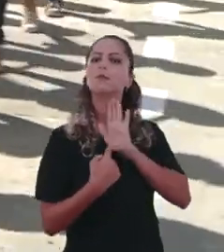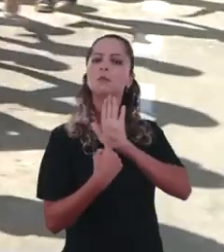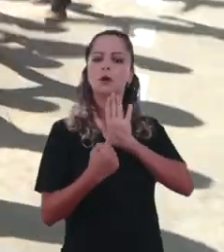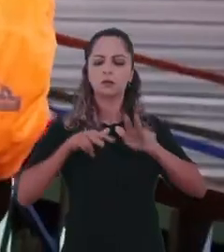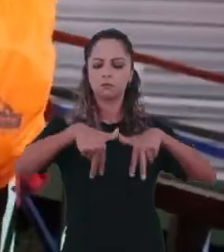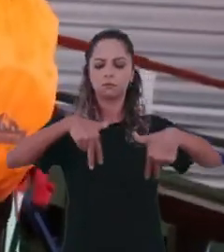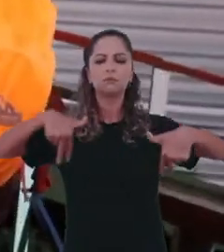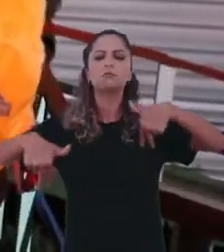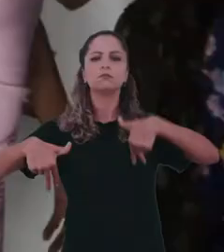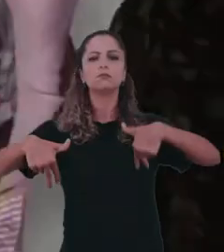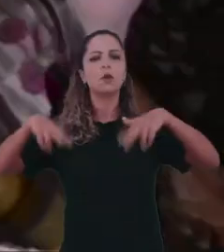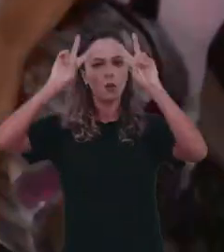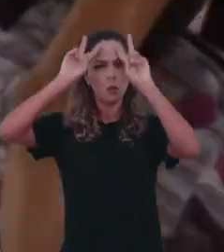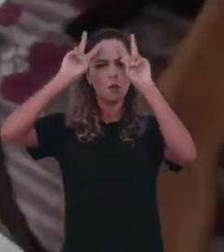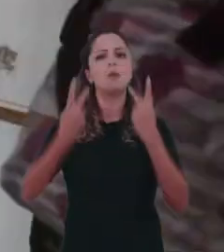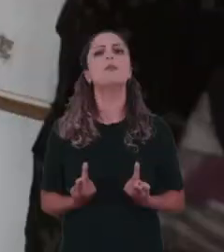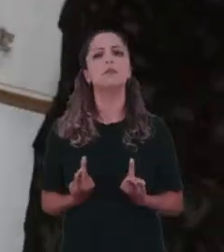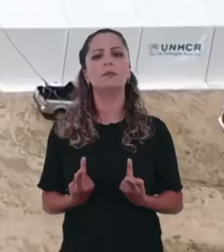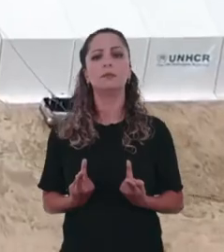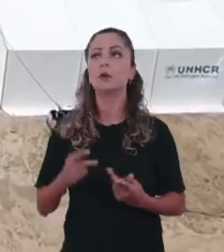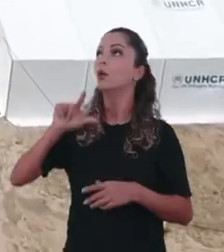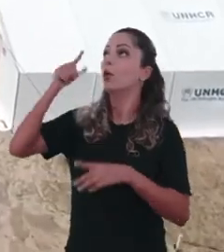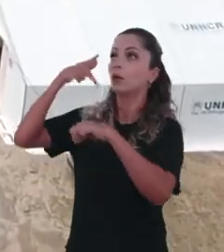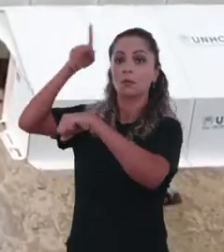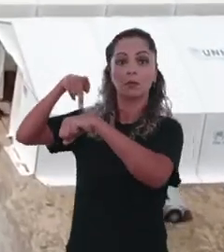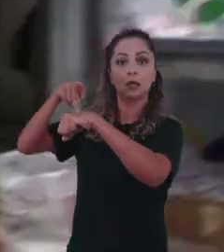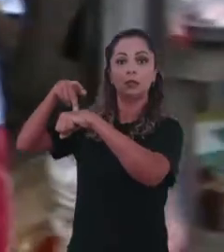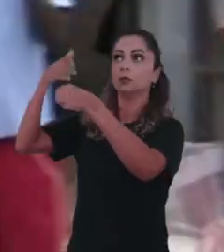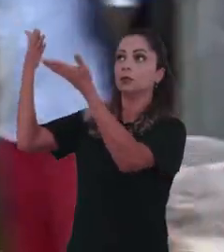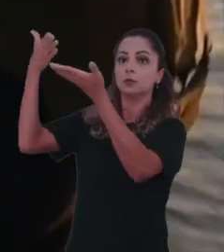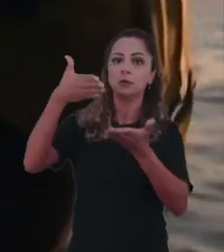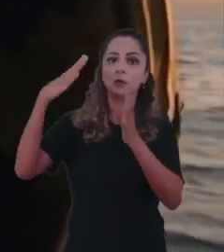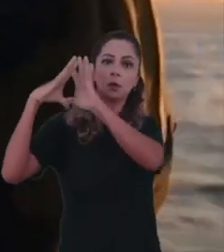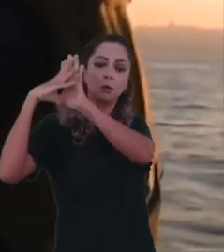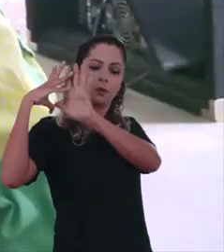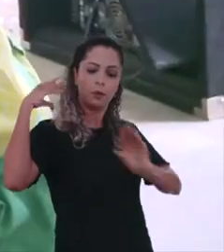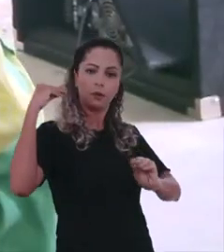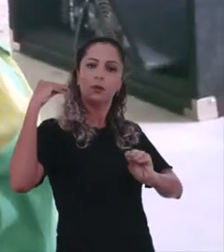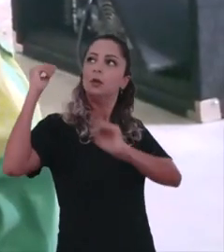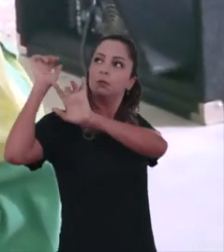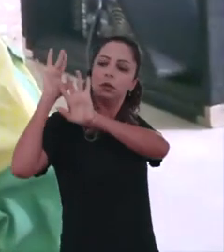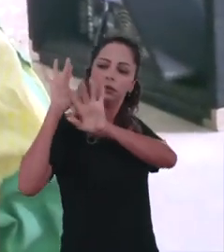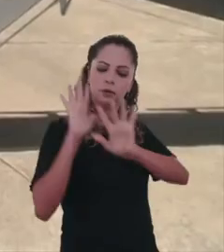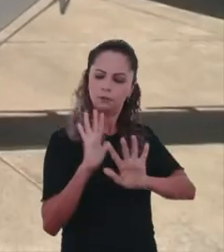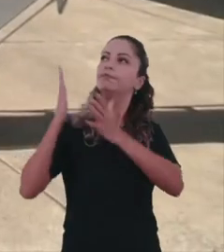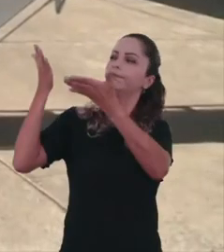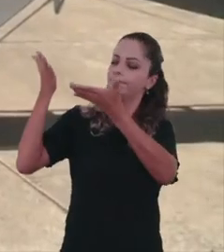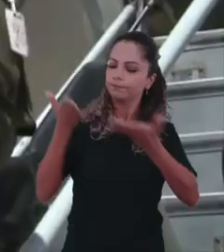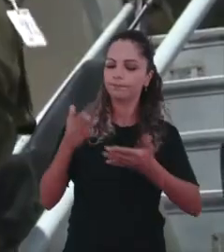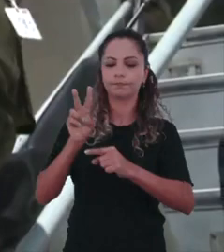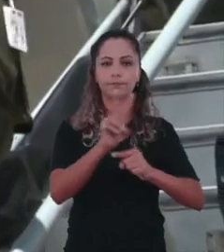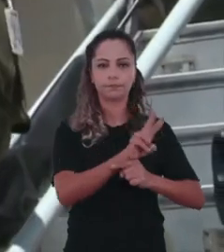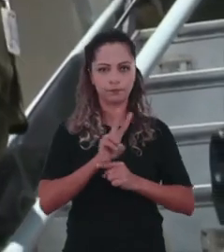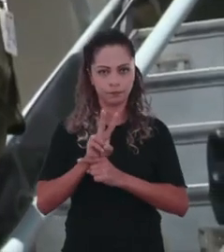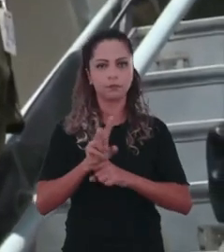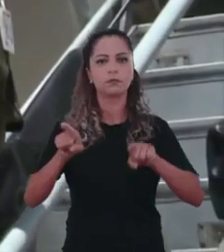gente, acolhendo imigrantes em nossas terras e enviando capacetes azuis de coração verde e